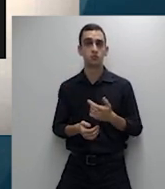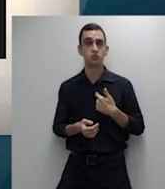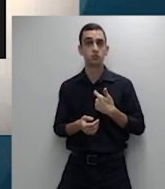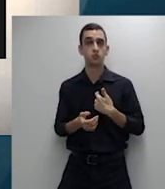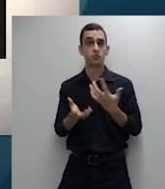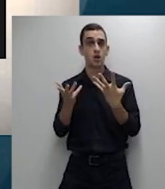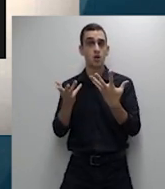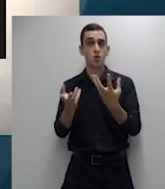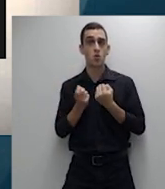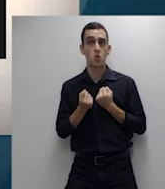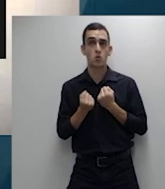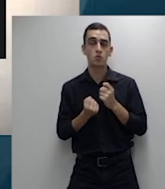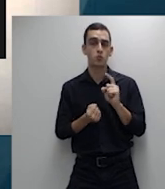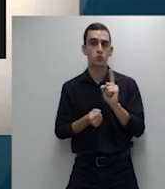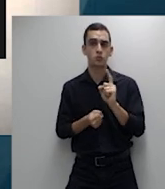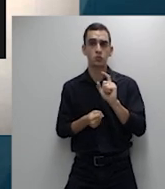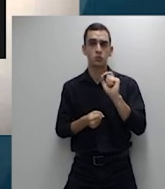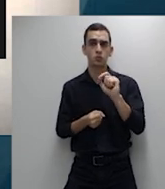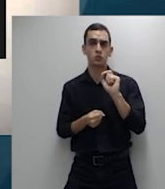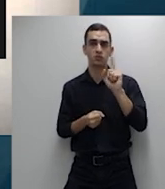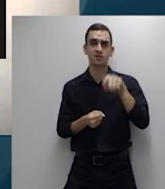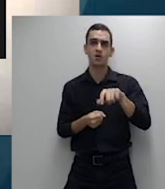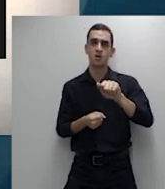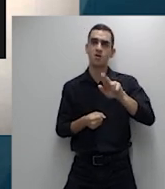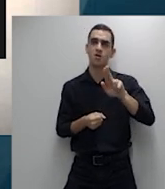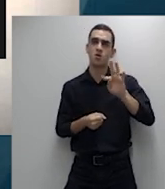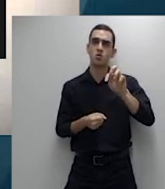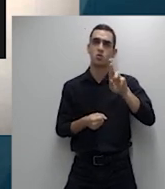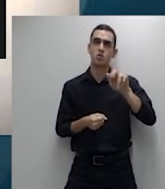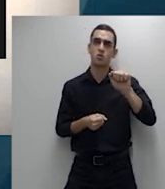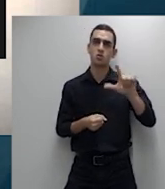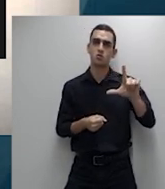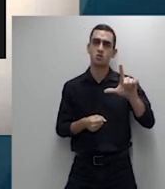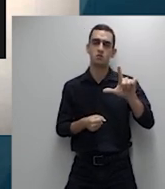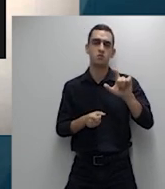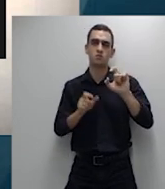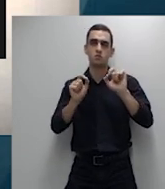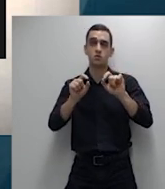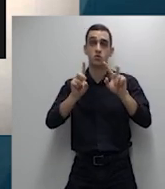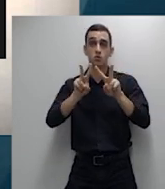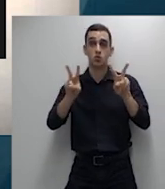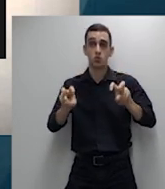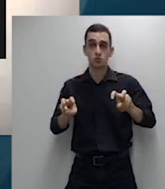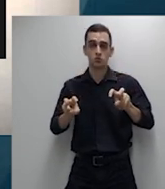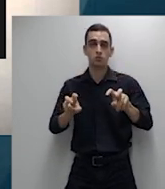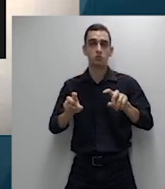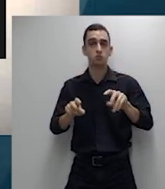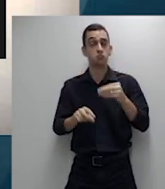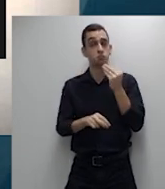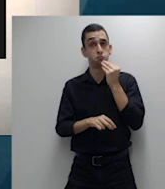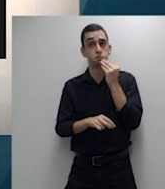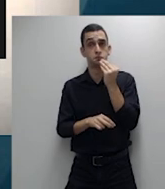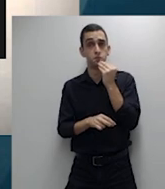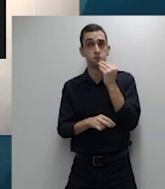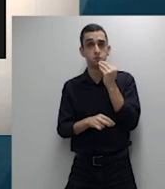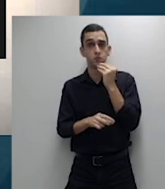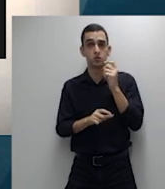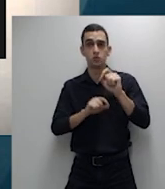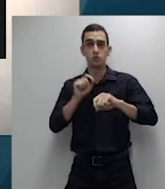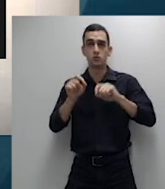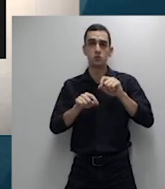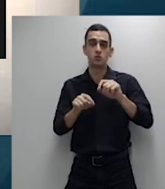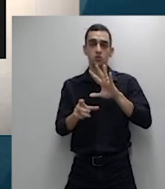entretanto o pleito autoral a no tocante à possibilidade de que o judiciário